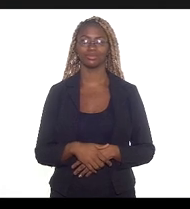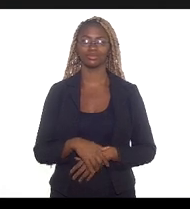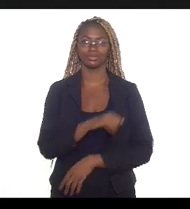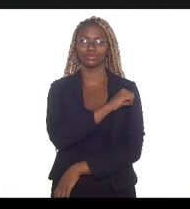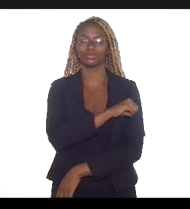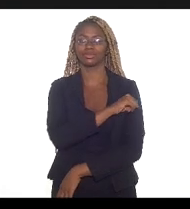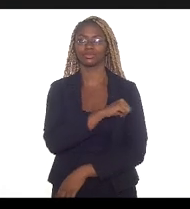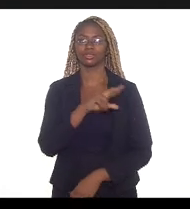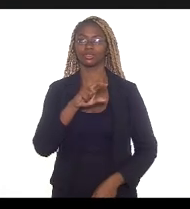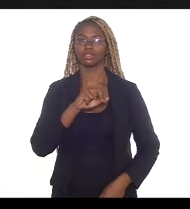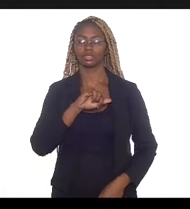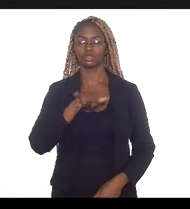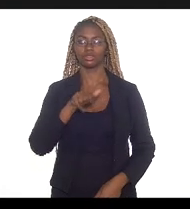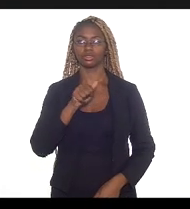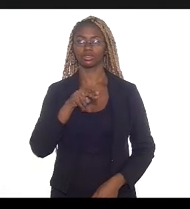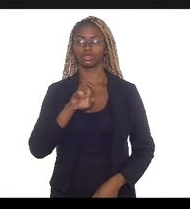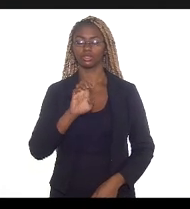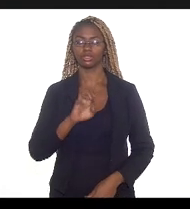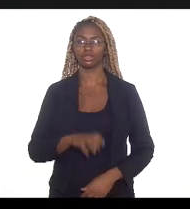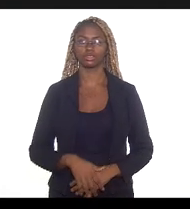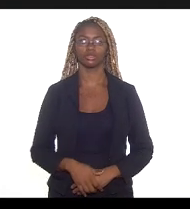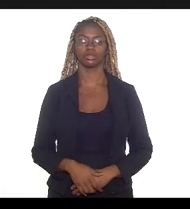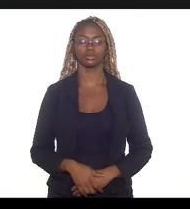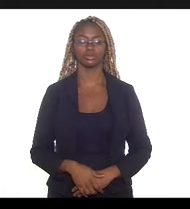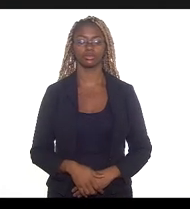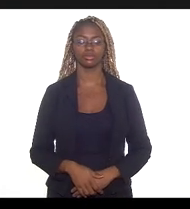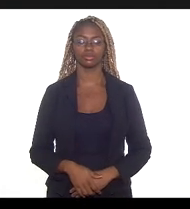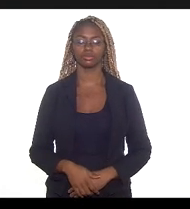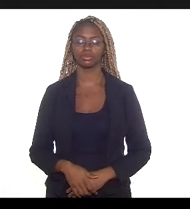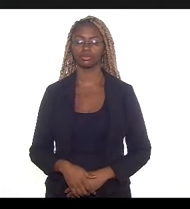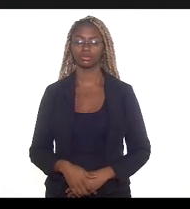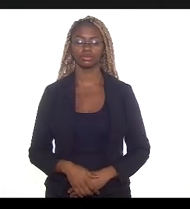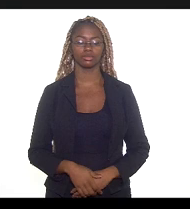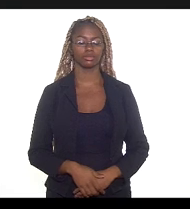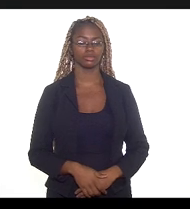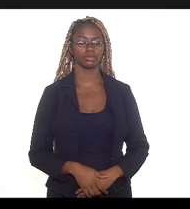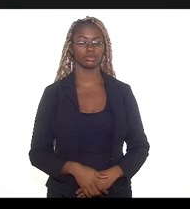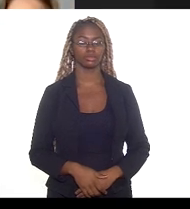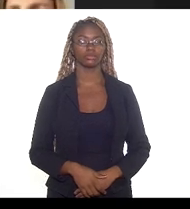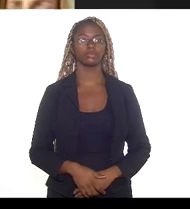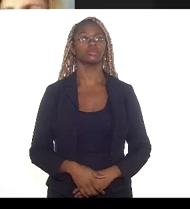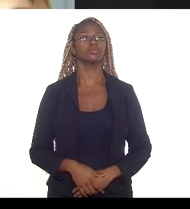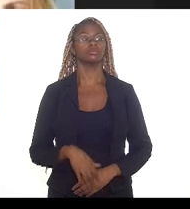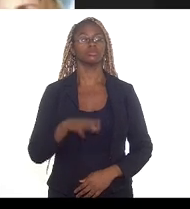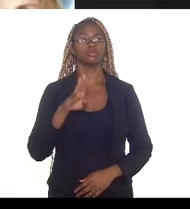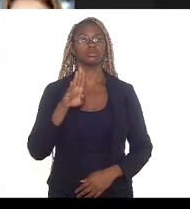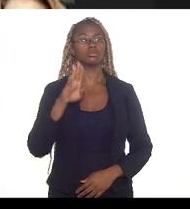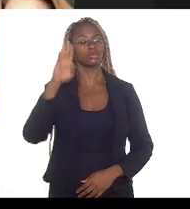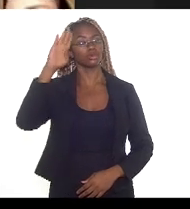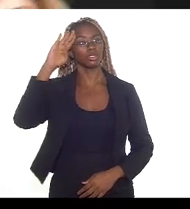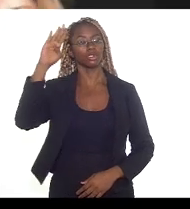Regiane. Boa tarde para todo mundo. Boa tarde, presidente. Tenente Bernardo.